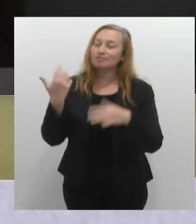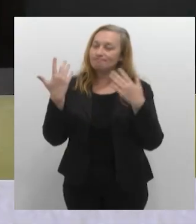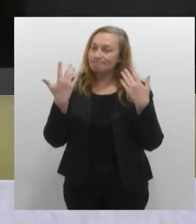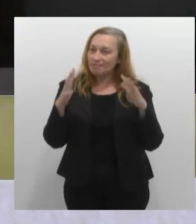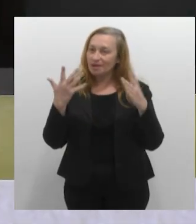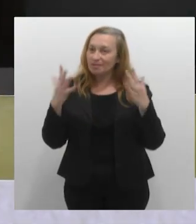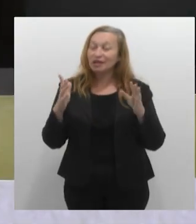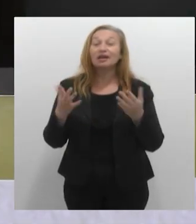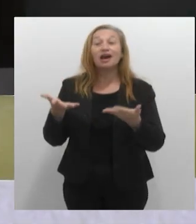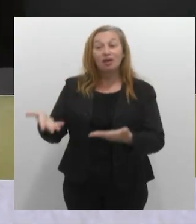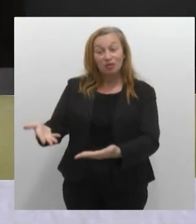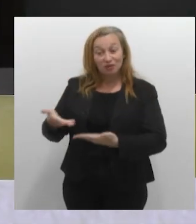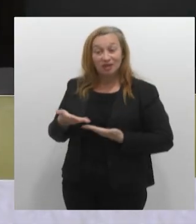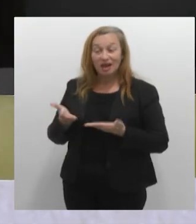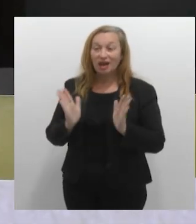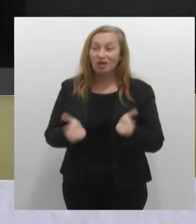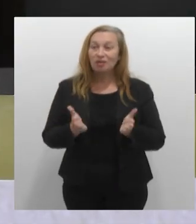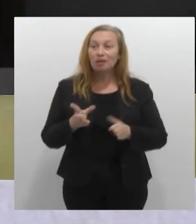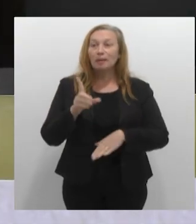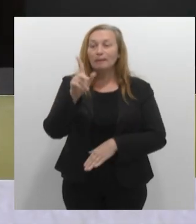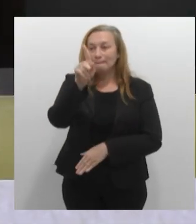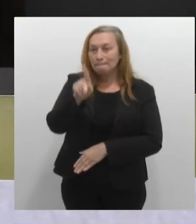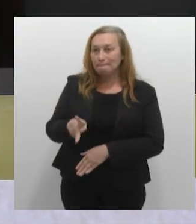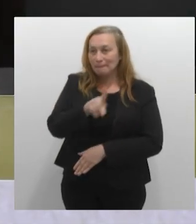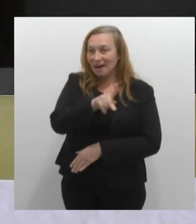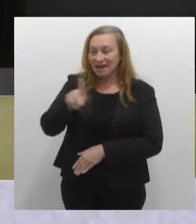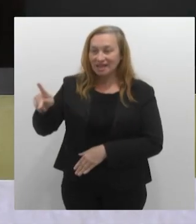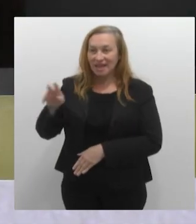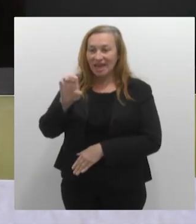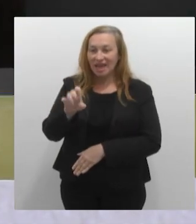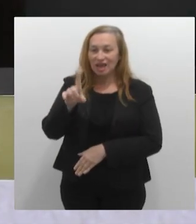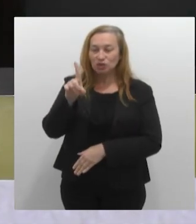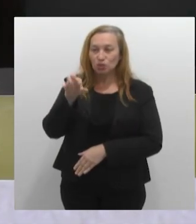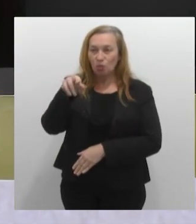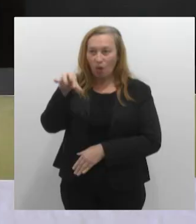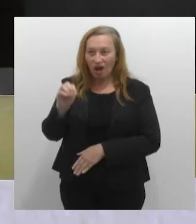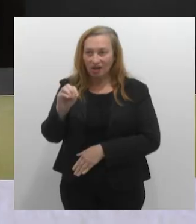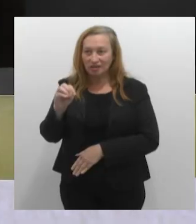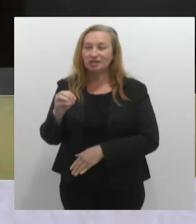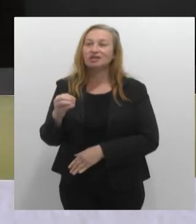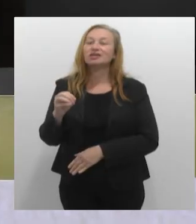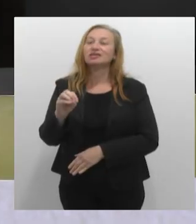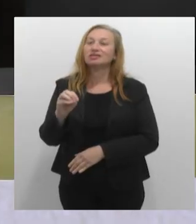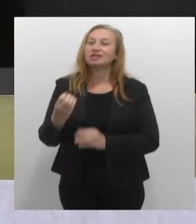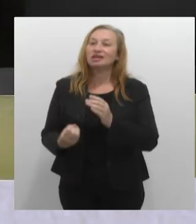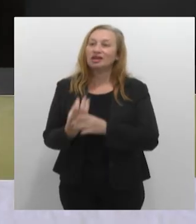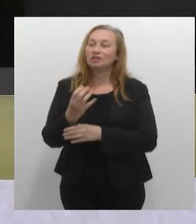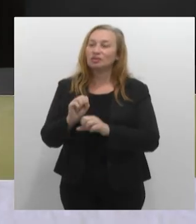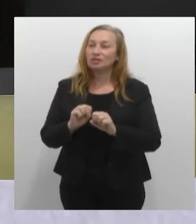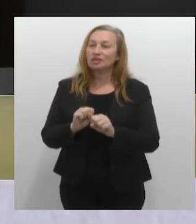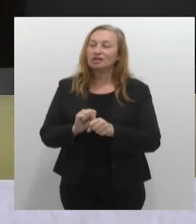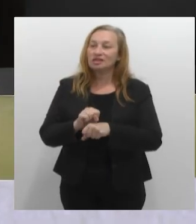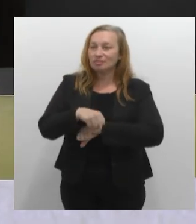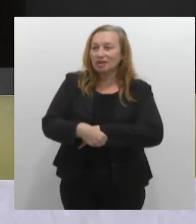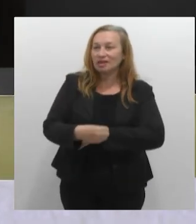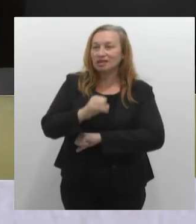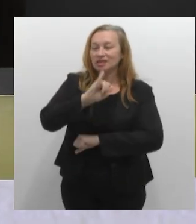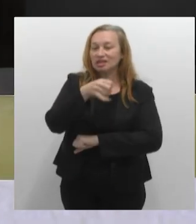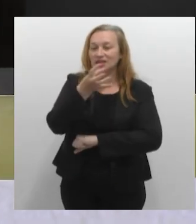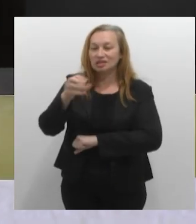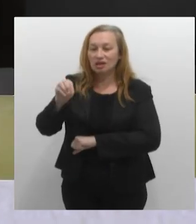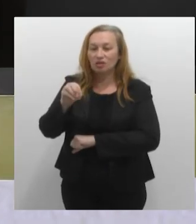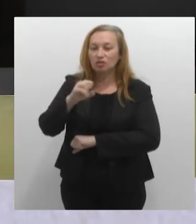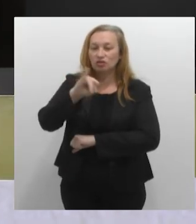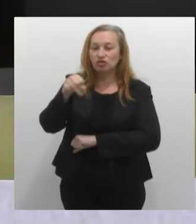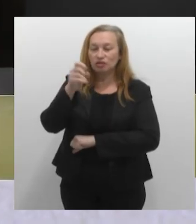E eu quero chamar agora o padre Eduardo Douglas, formador do Seminário Arquidiocesano de São José, por favor, também para